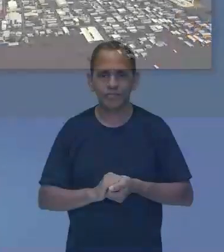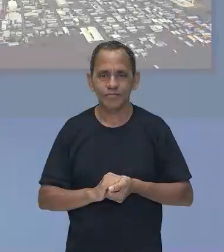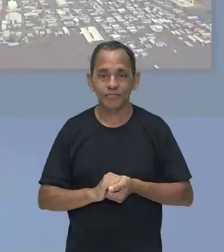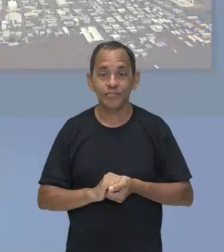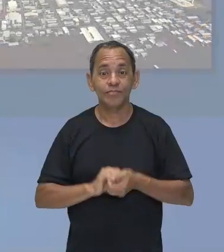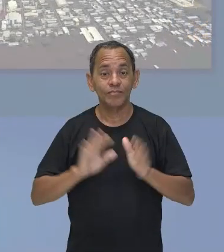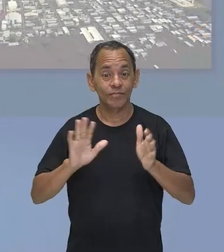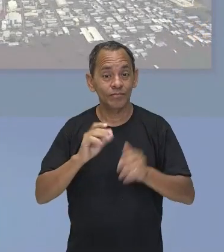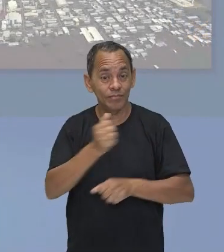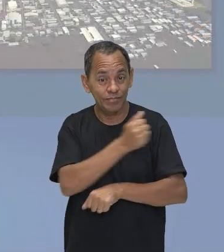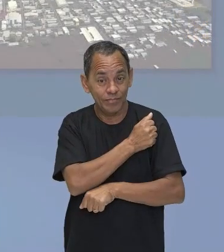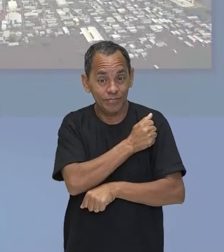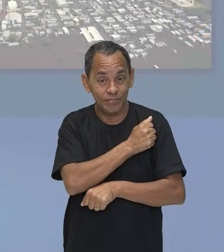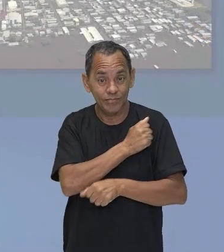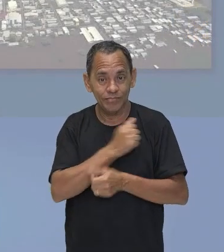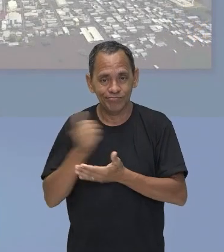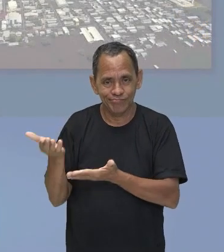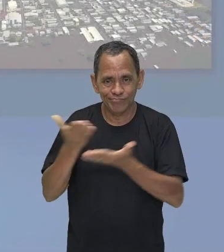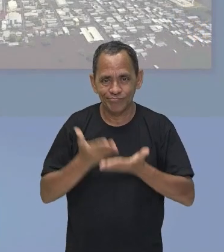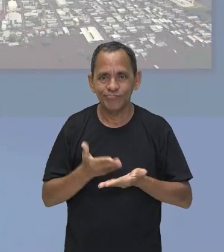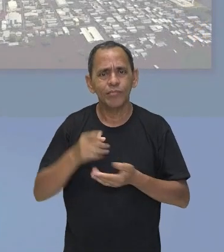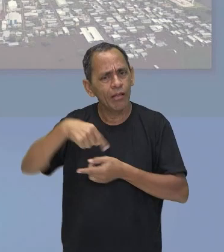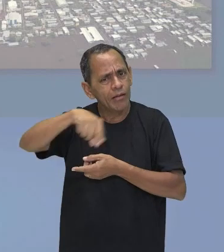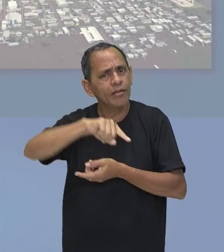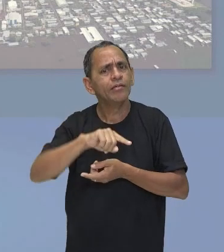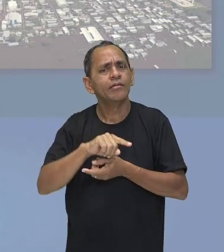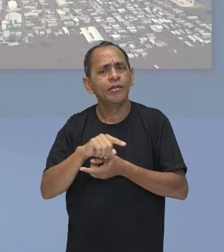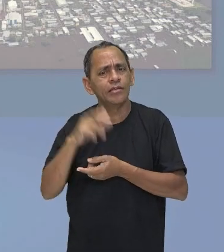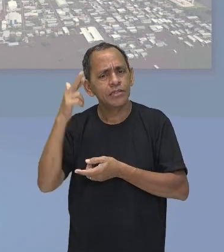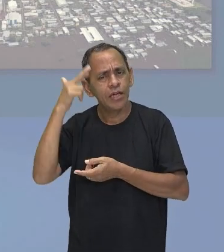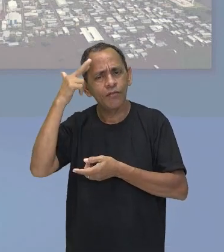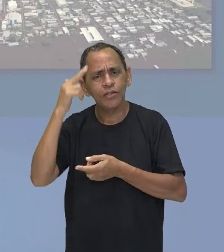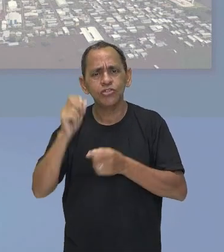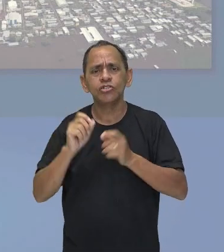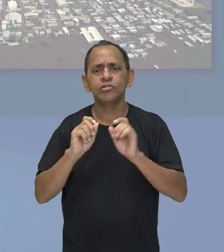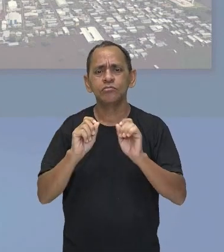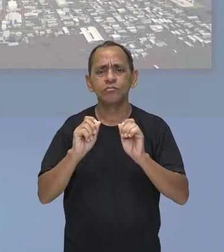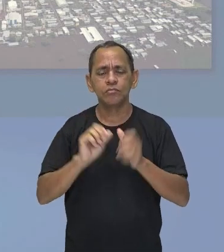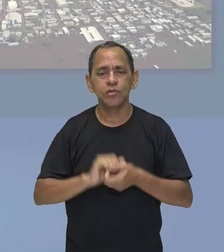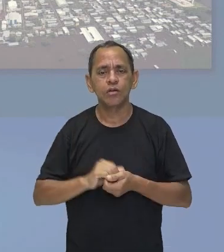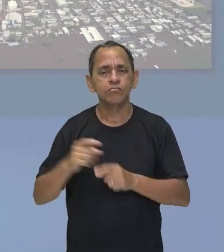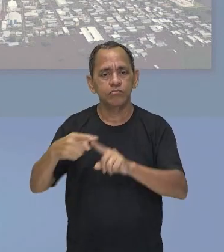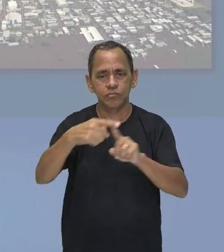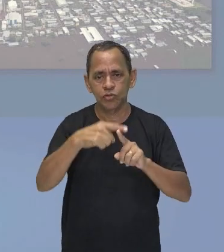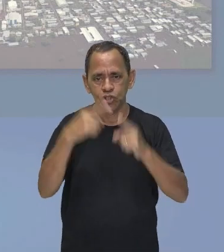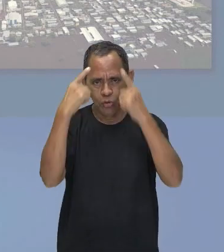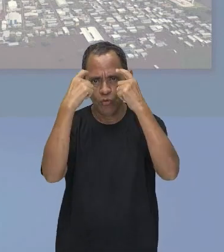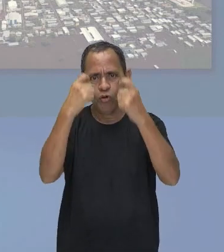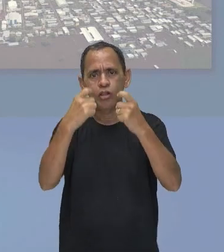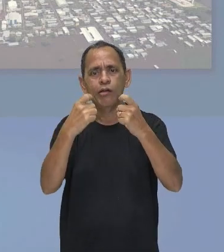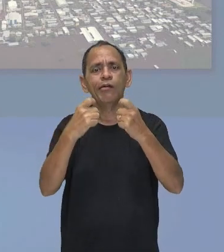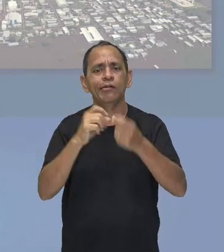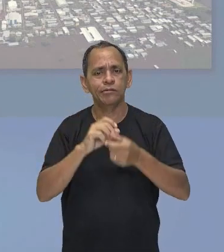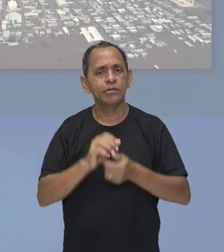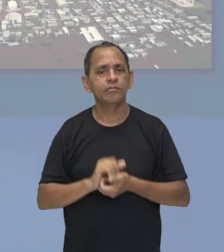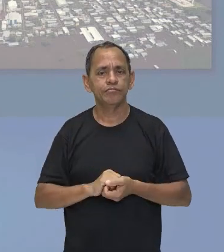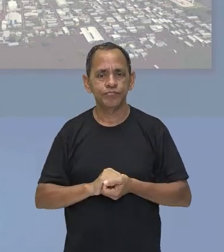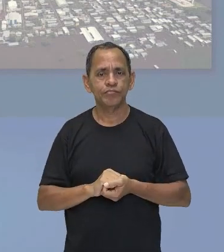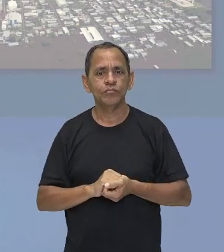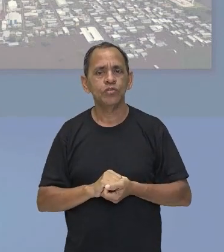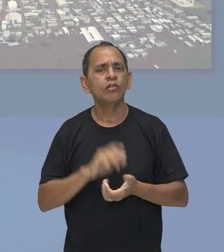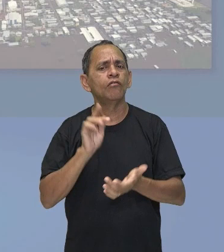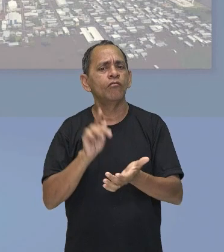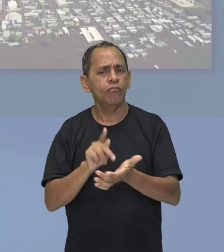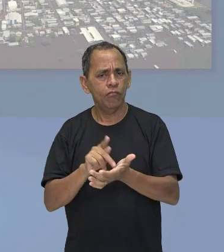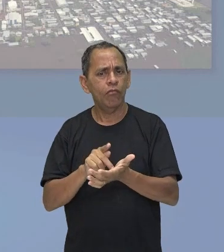Meus queridos, convido vocês então, a refletirem sobre os tipos de violência, já que nesta